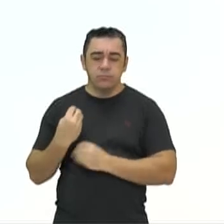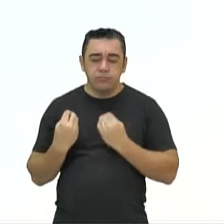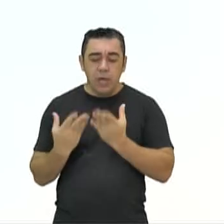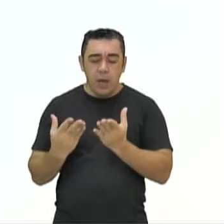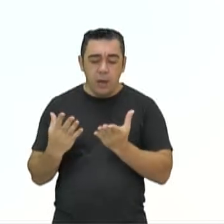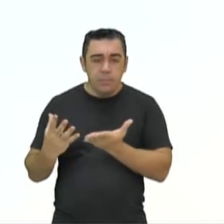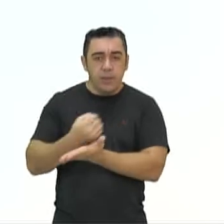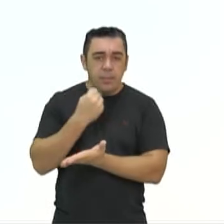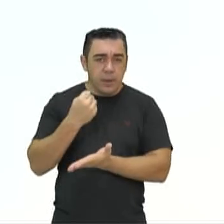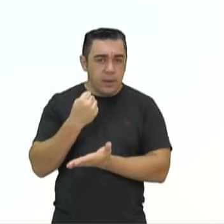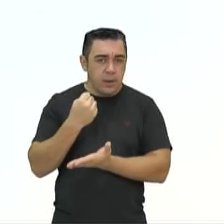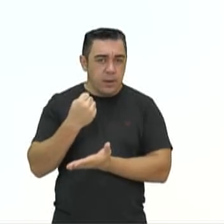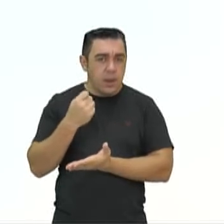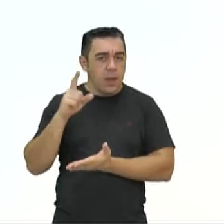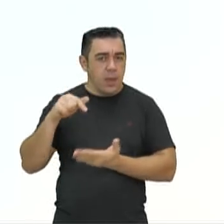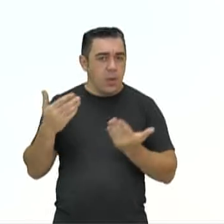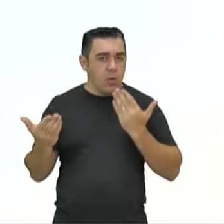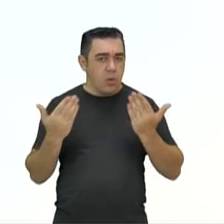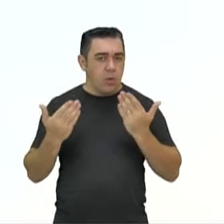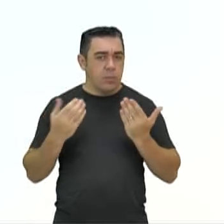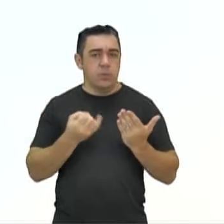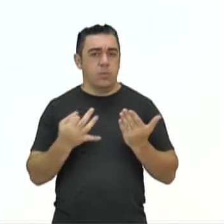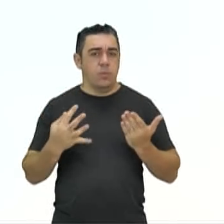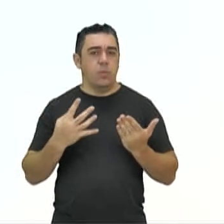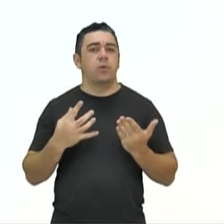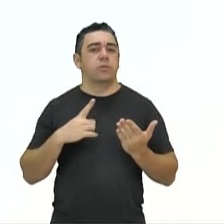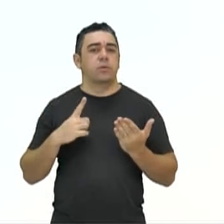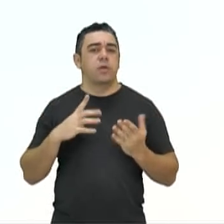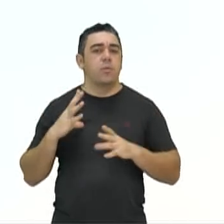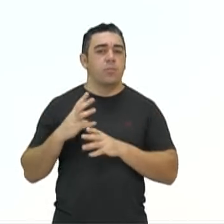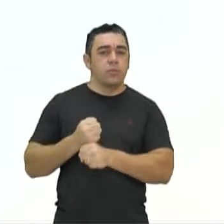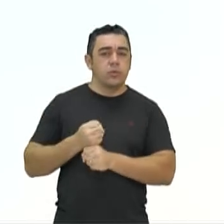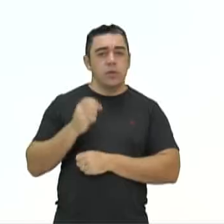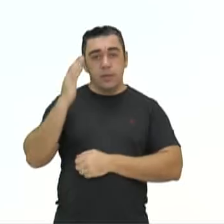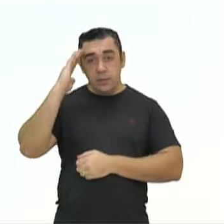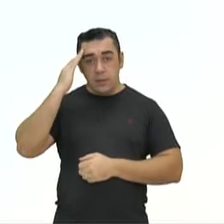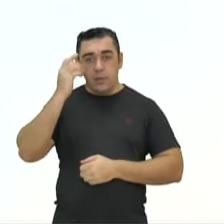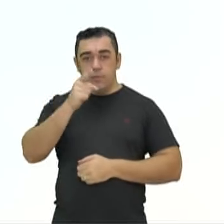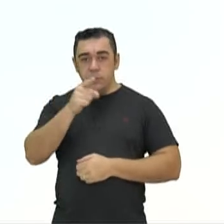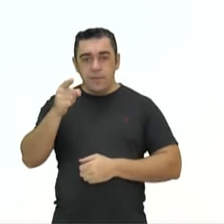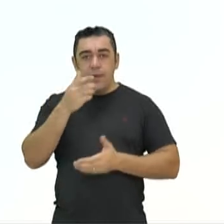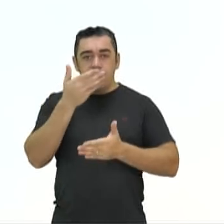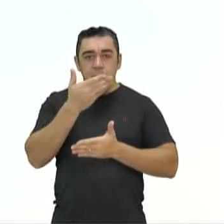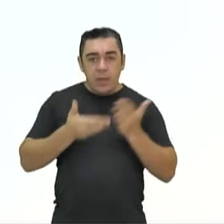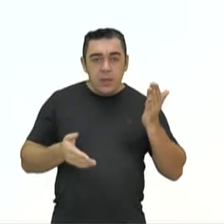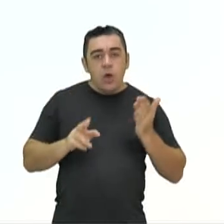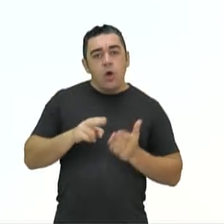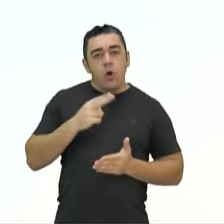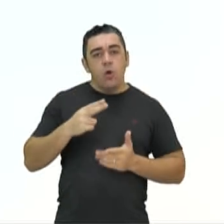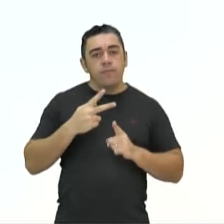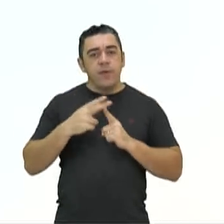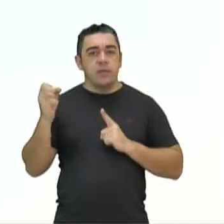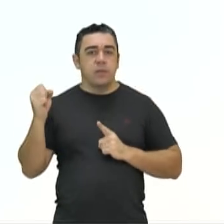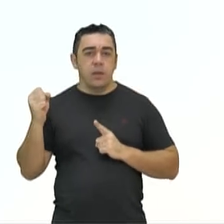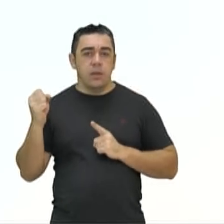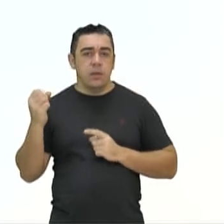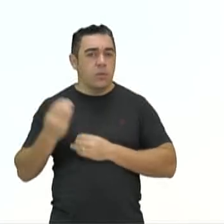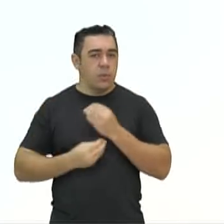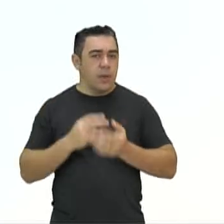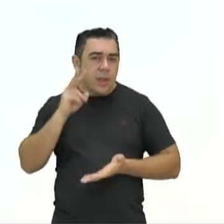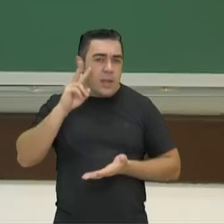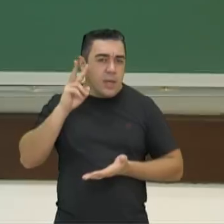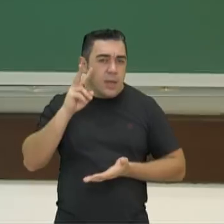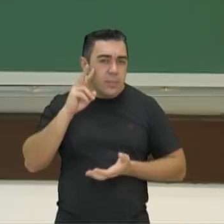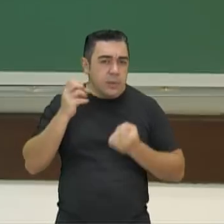inimigo. Essa comparação da pontuação é ideal para entender se você sairá ganhando ou perdendo na jogada de sacrifício. Lembra que a gente